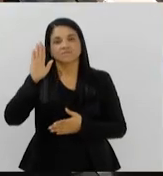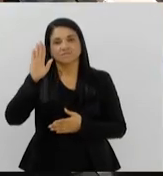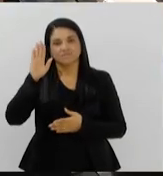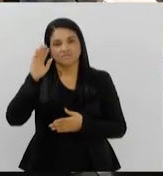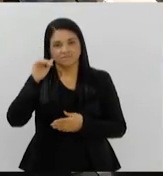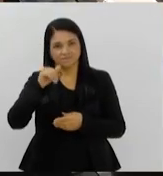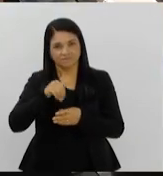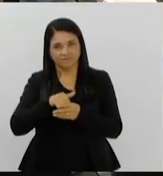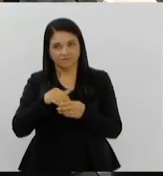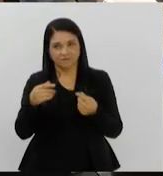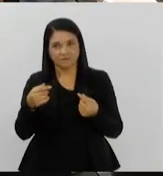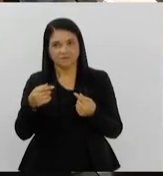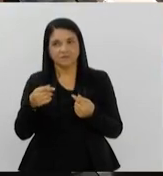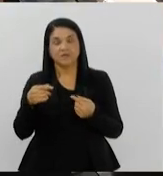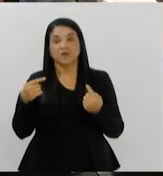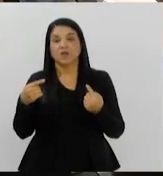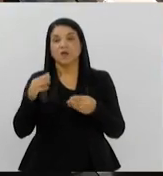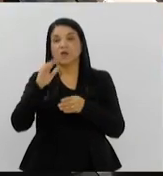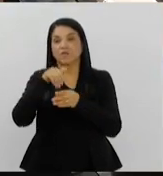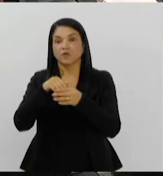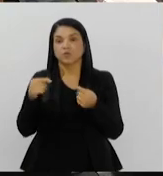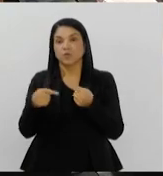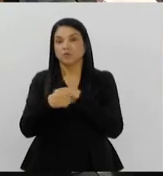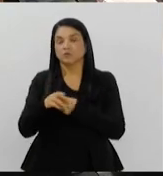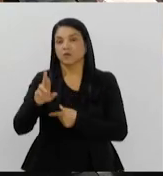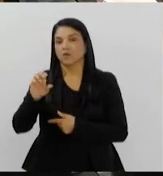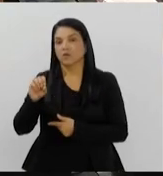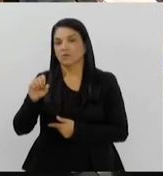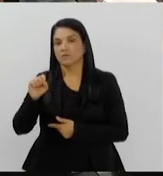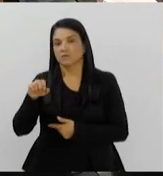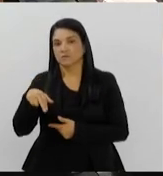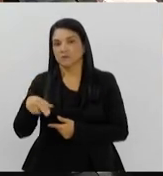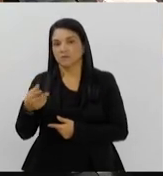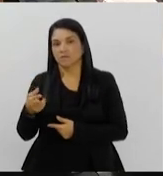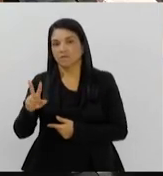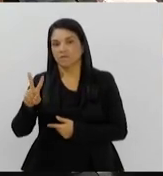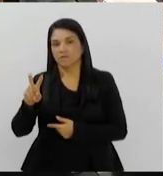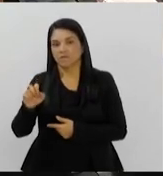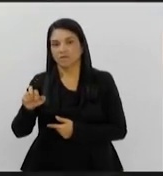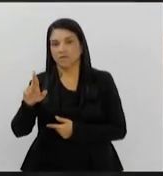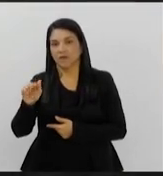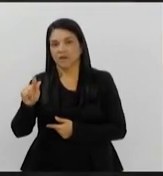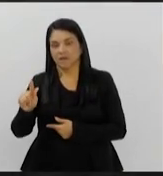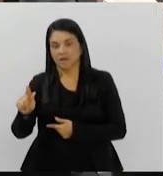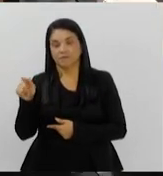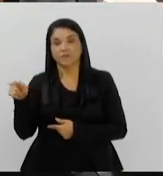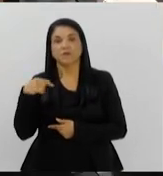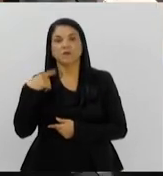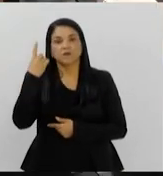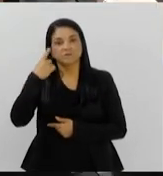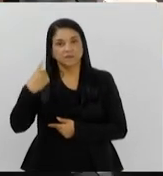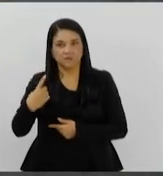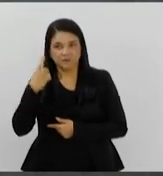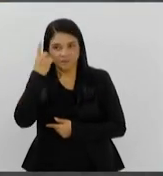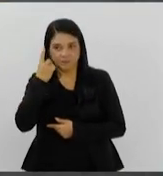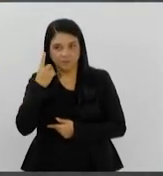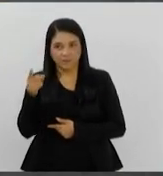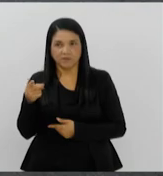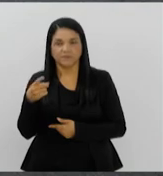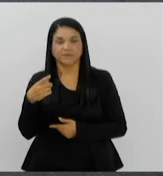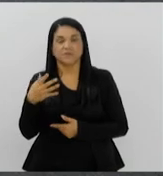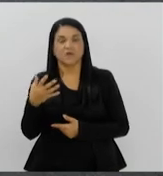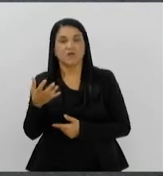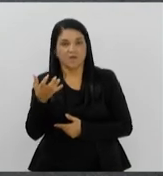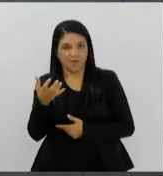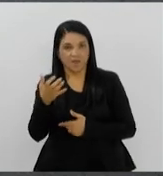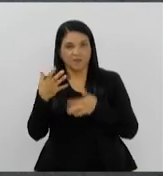Voto contrário, deputado Rosenberg Reis. Deputado Dani Balbi, por favor. Queria... abstenção do Malafaia. Queria,